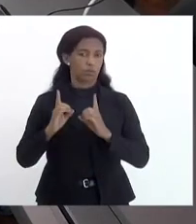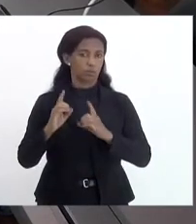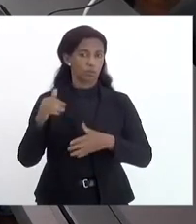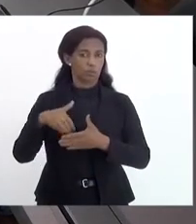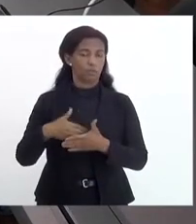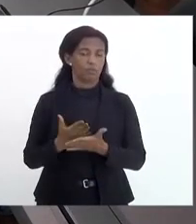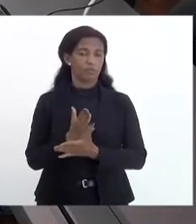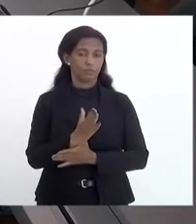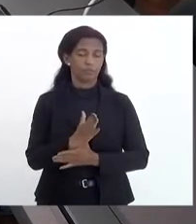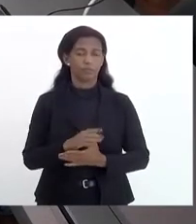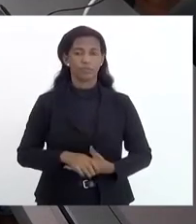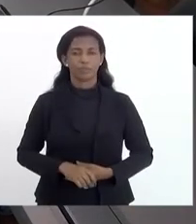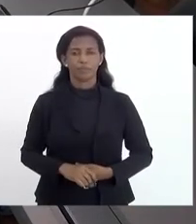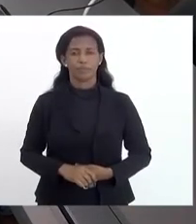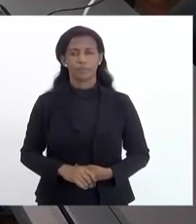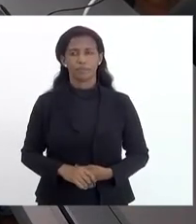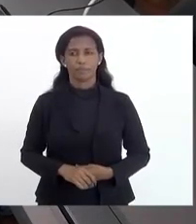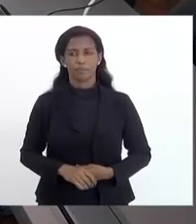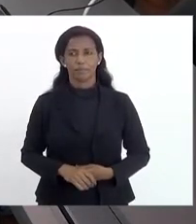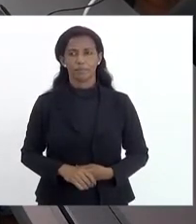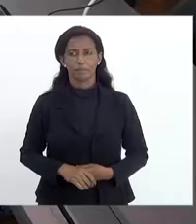votação aprovada.